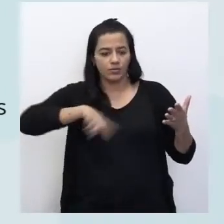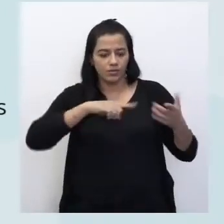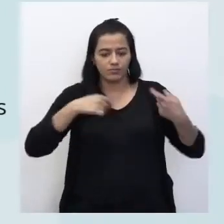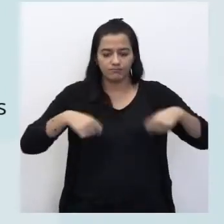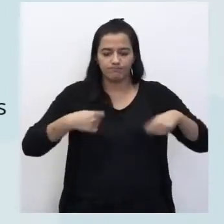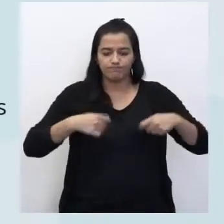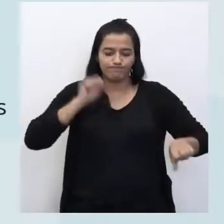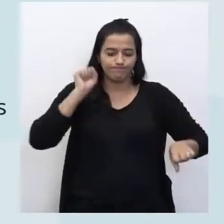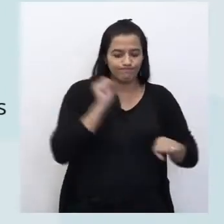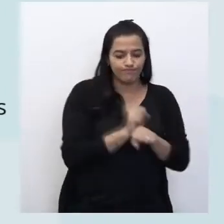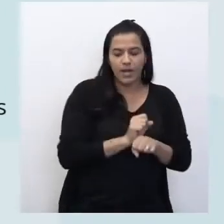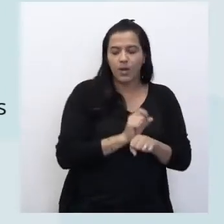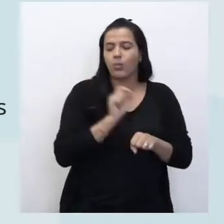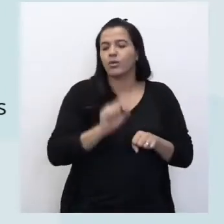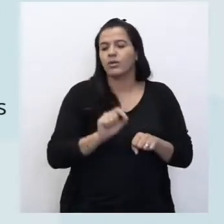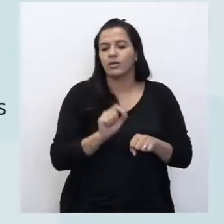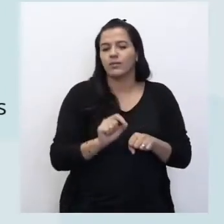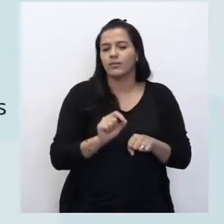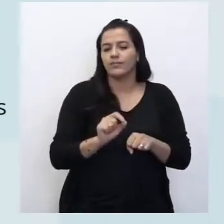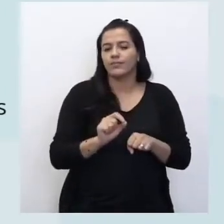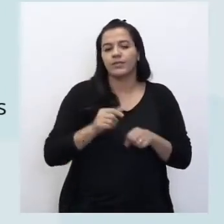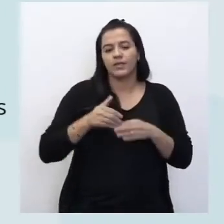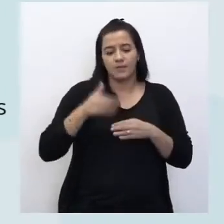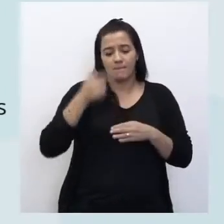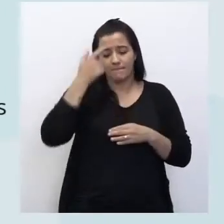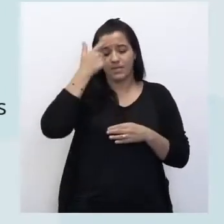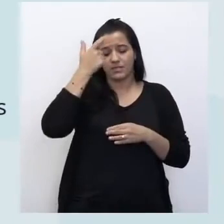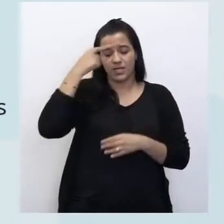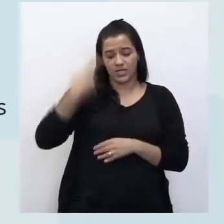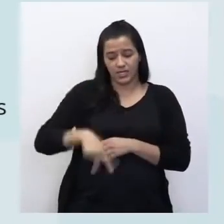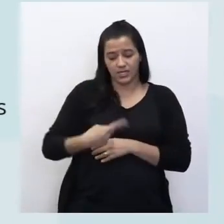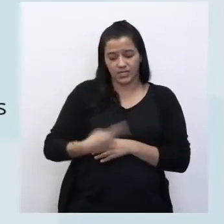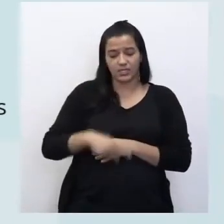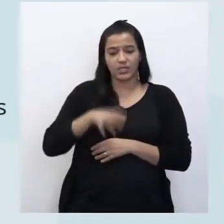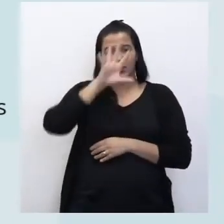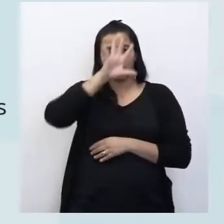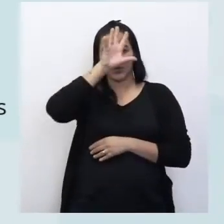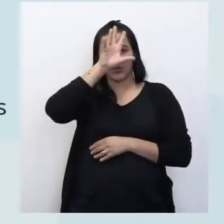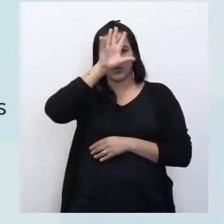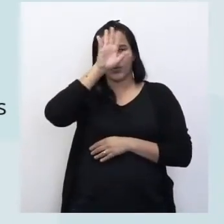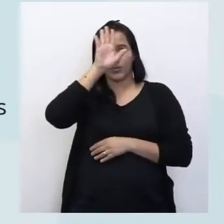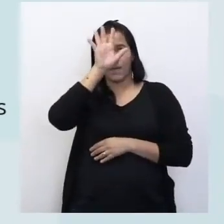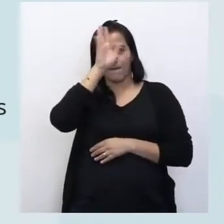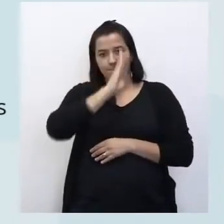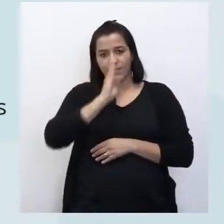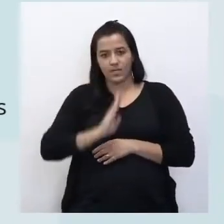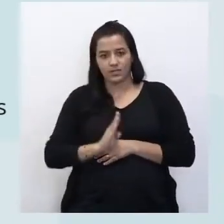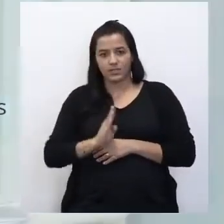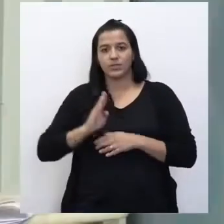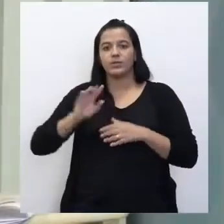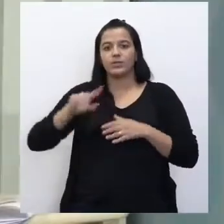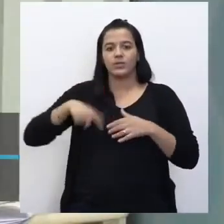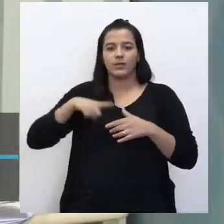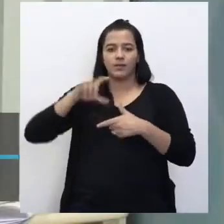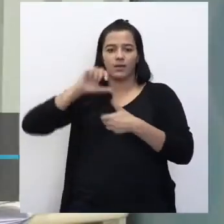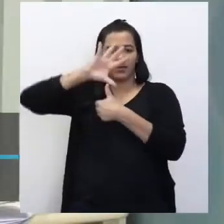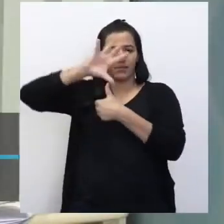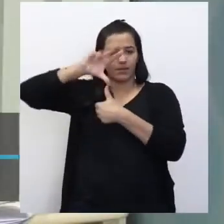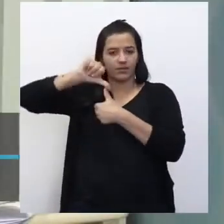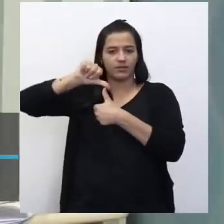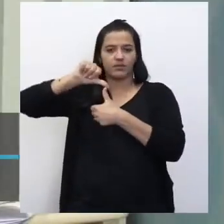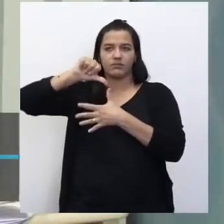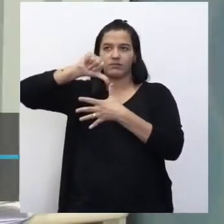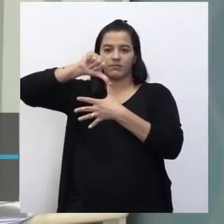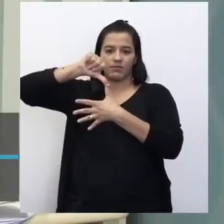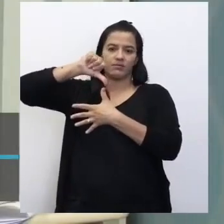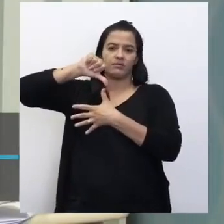de achar que o Brasil e a América Latina têm um mal de origem que seria a miscigenação. Porque